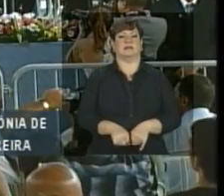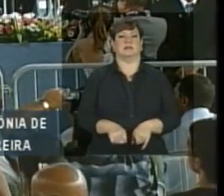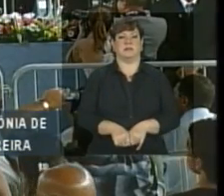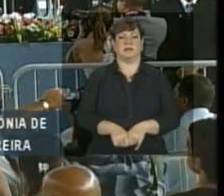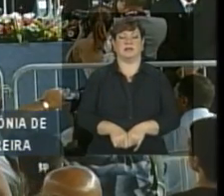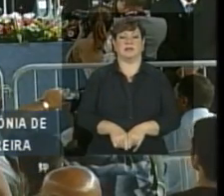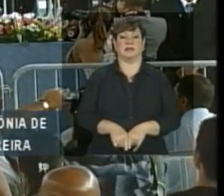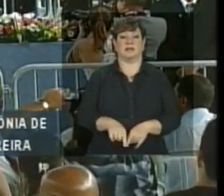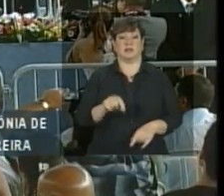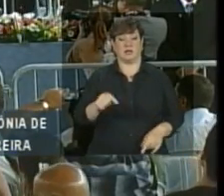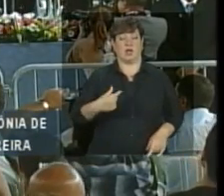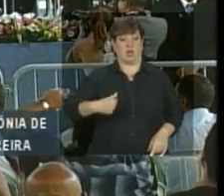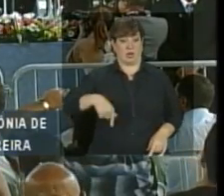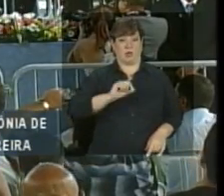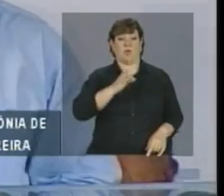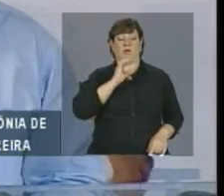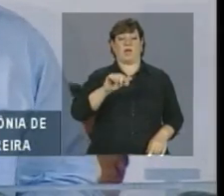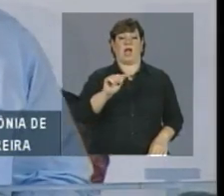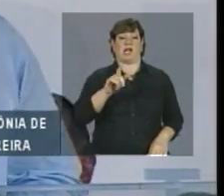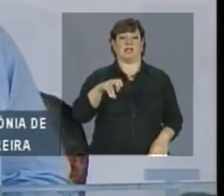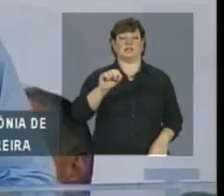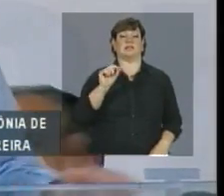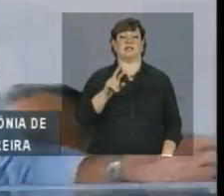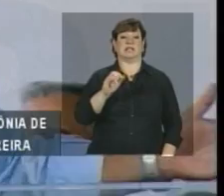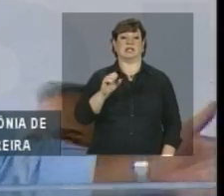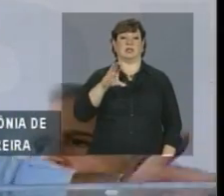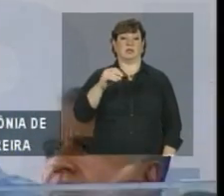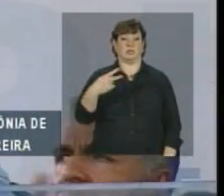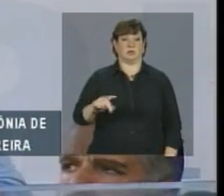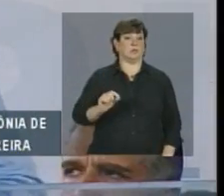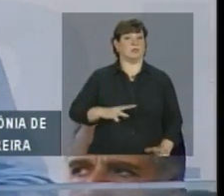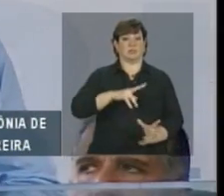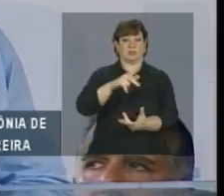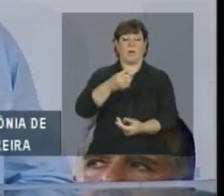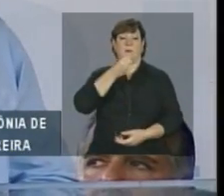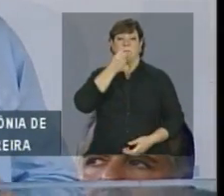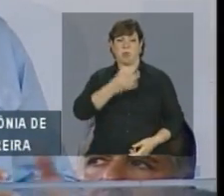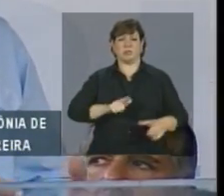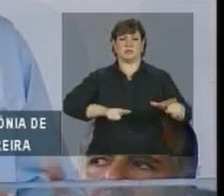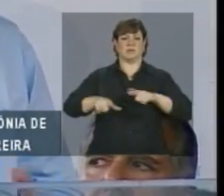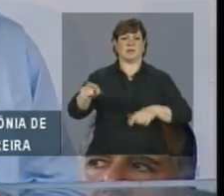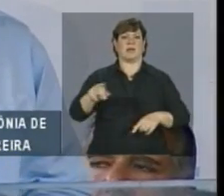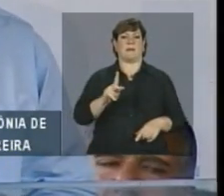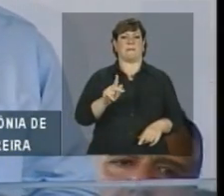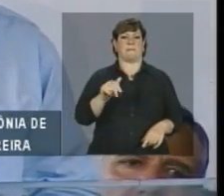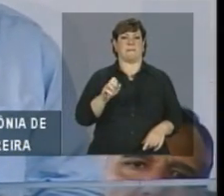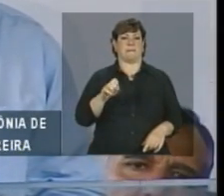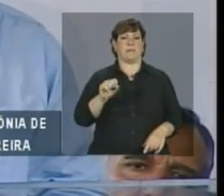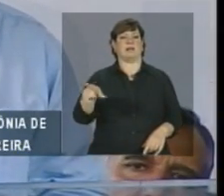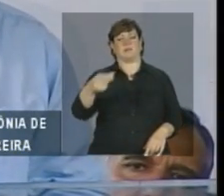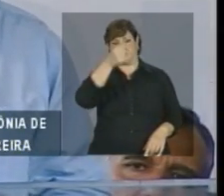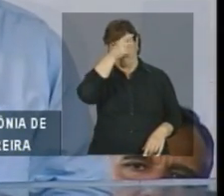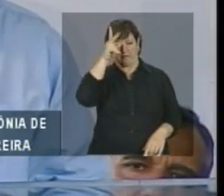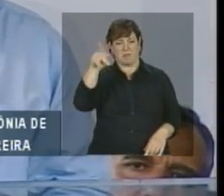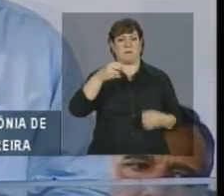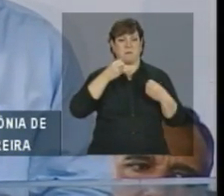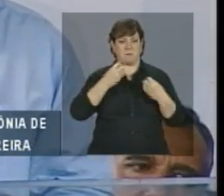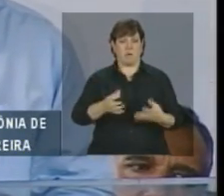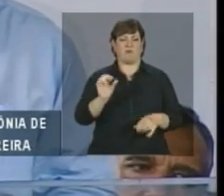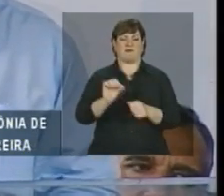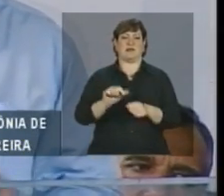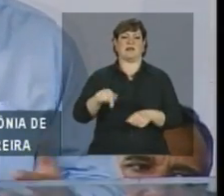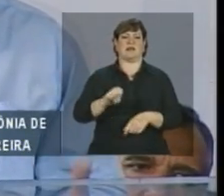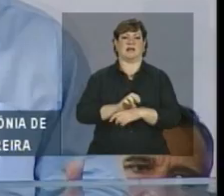que é um reconhecimento das agências de risco internacionais à boa gestão do prefeito Paes, como fez também no Estado.